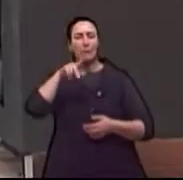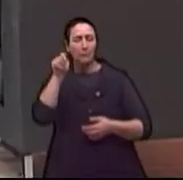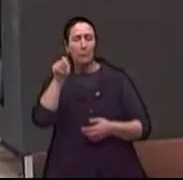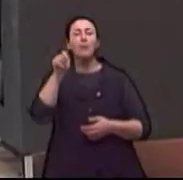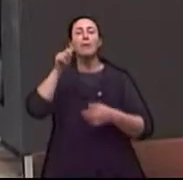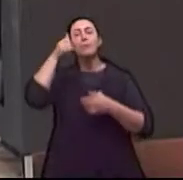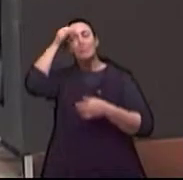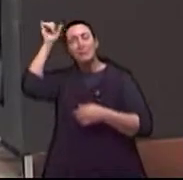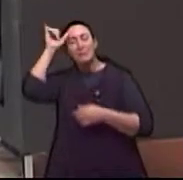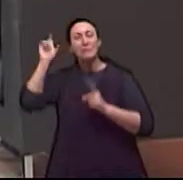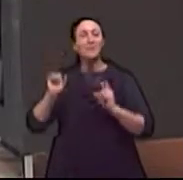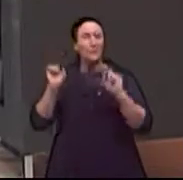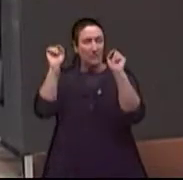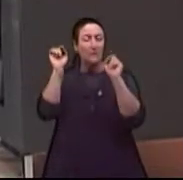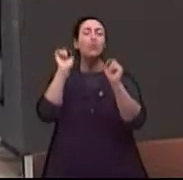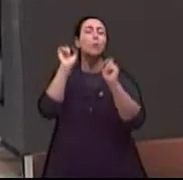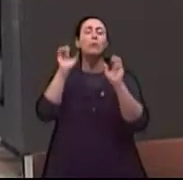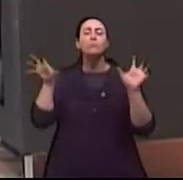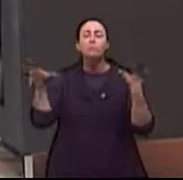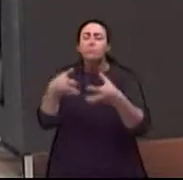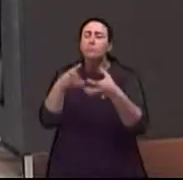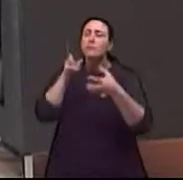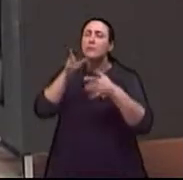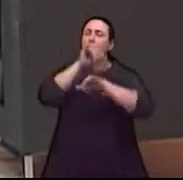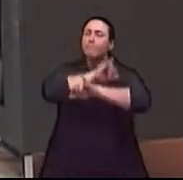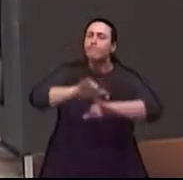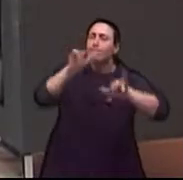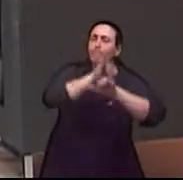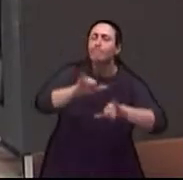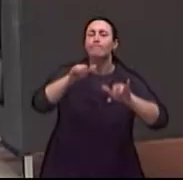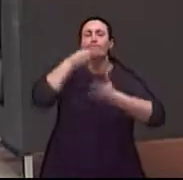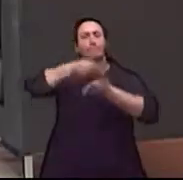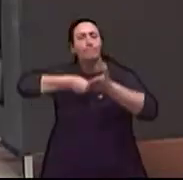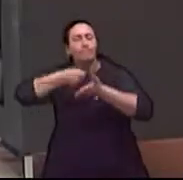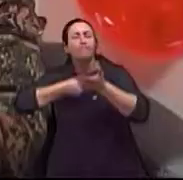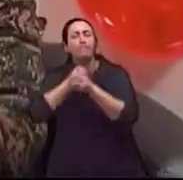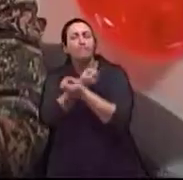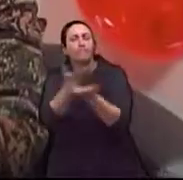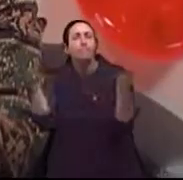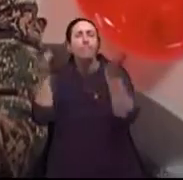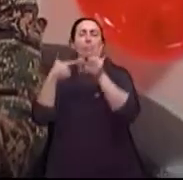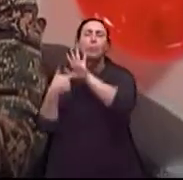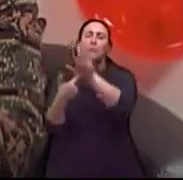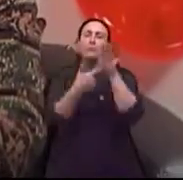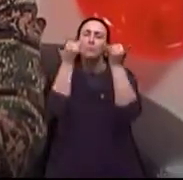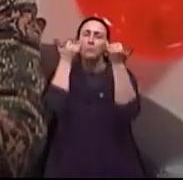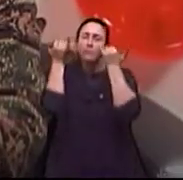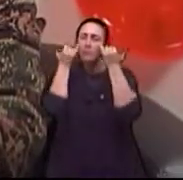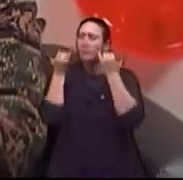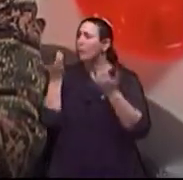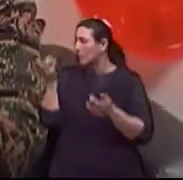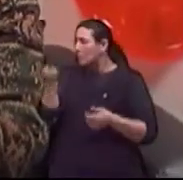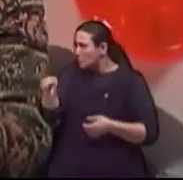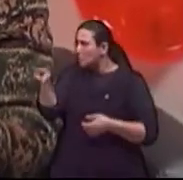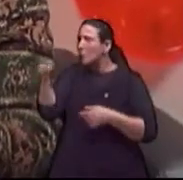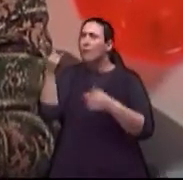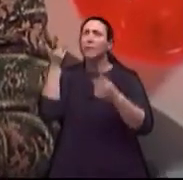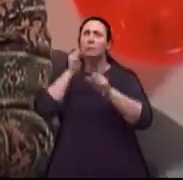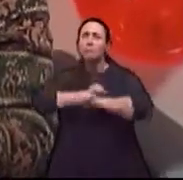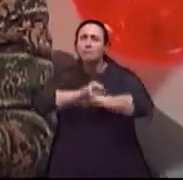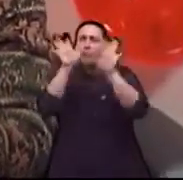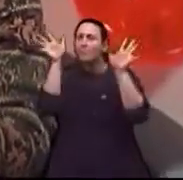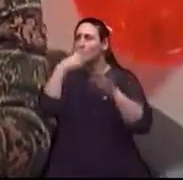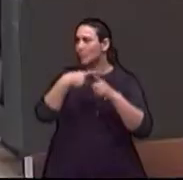né que a gente busca atender na prevenção do câncer e isso é uma grande prevenção buscar quando